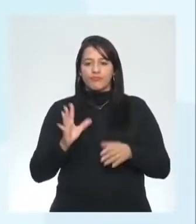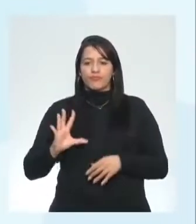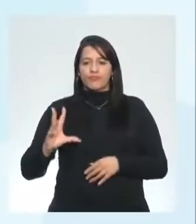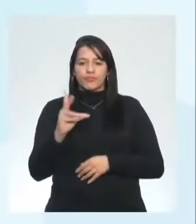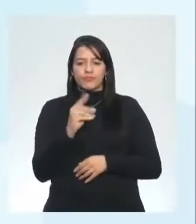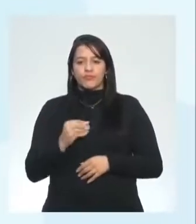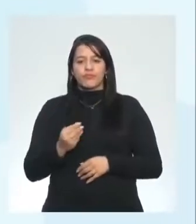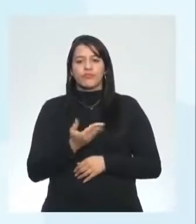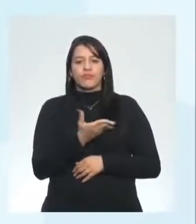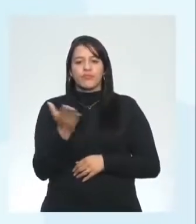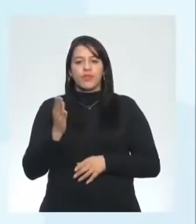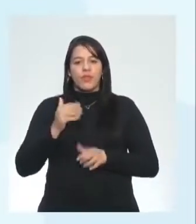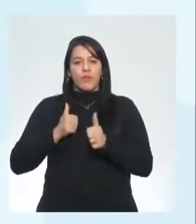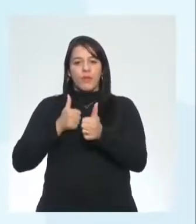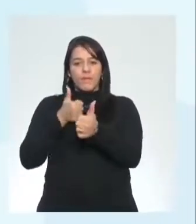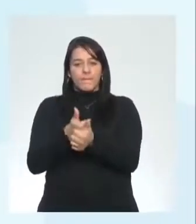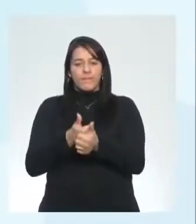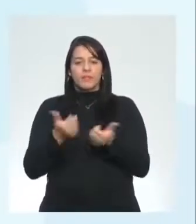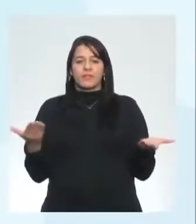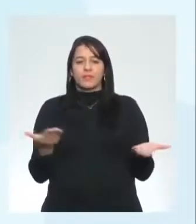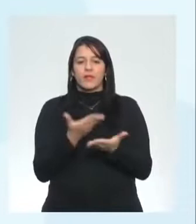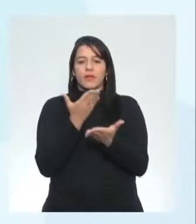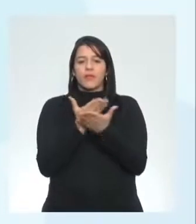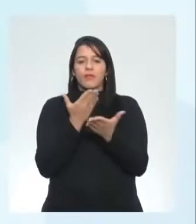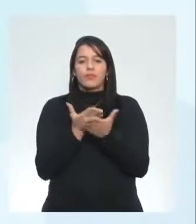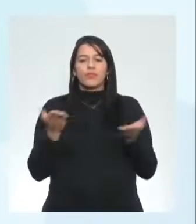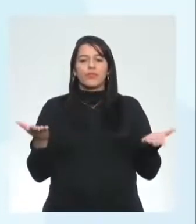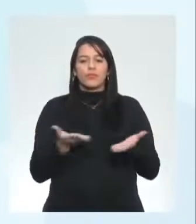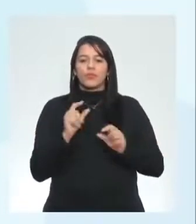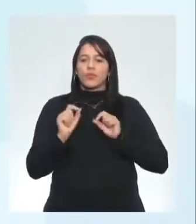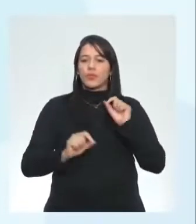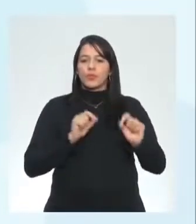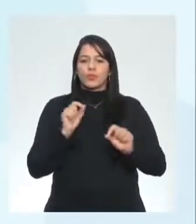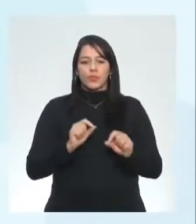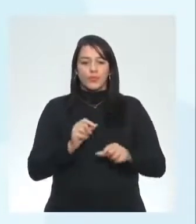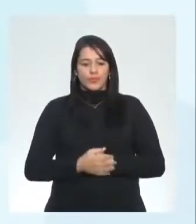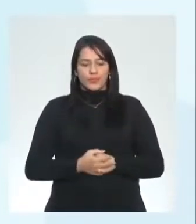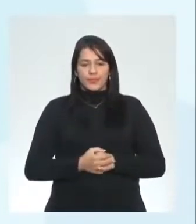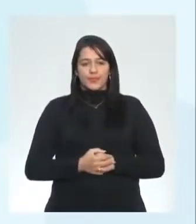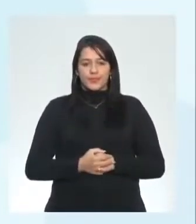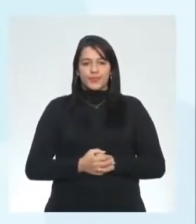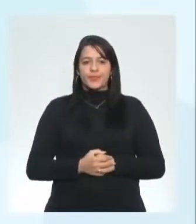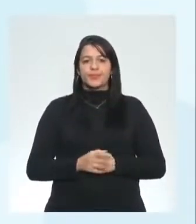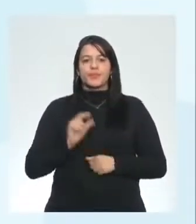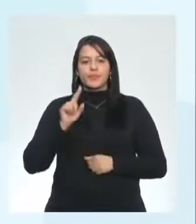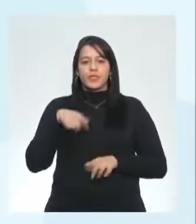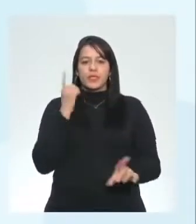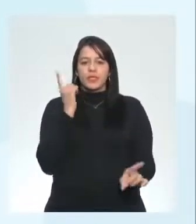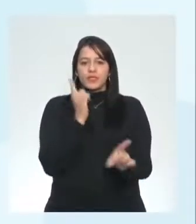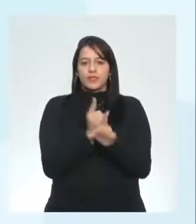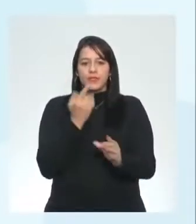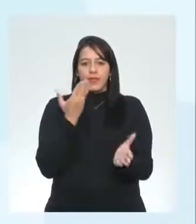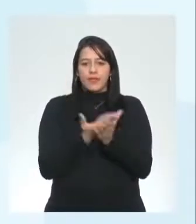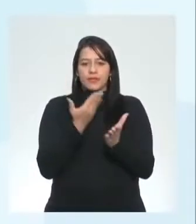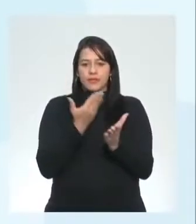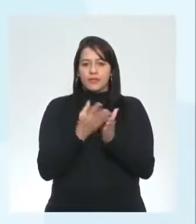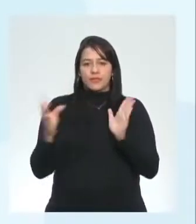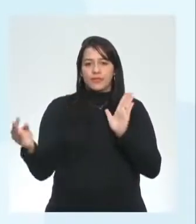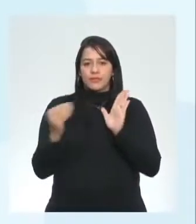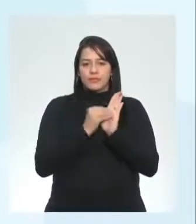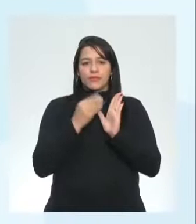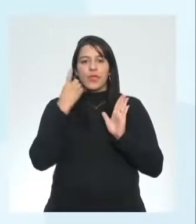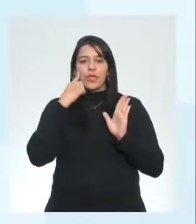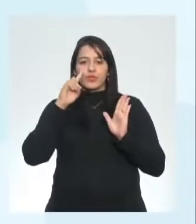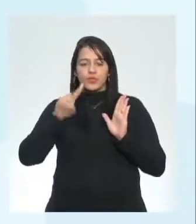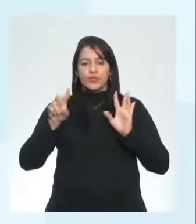então, acompanharem as nossas aulas, né, como fazer, então? No caso, então, identifique a nossa aula com a data e o título.